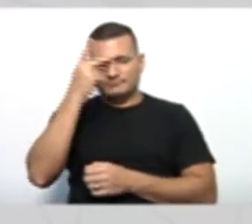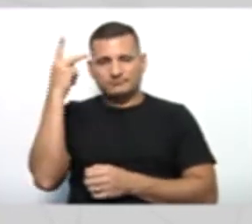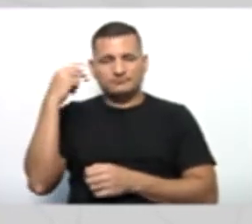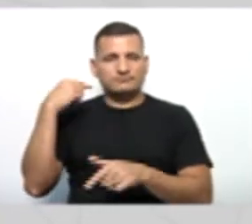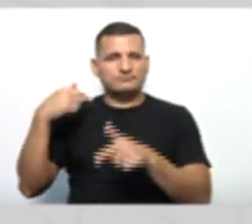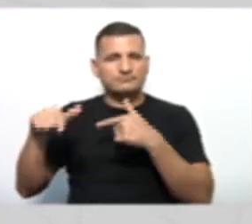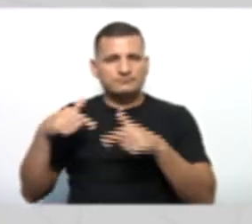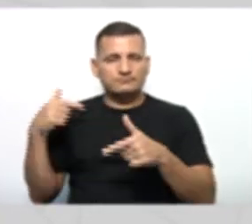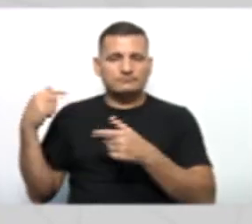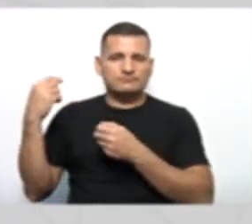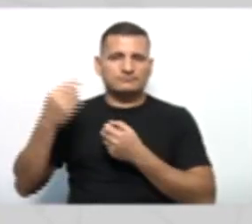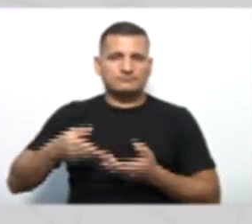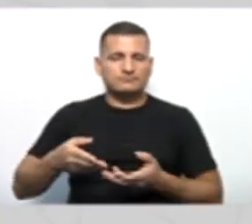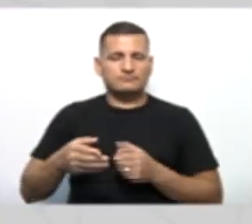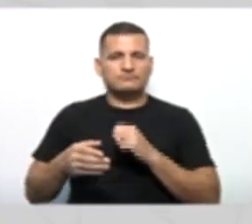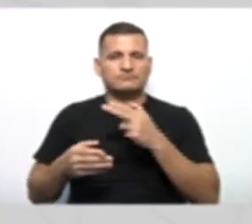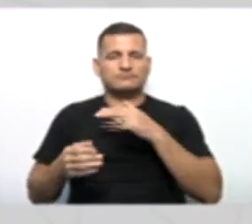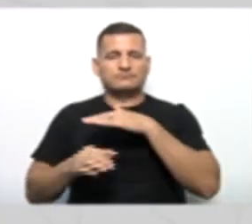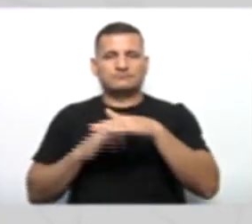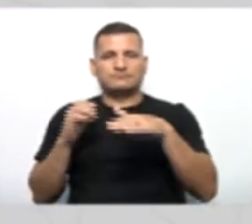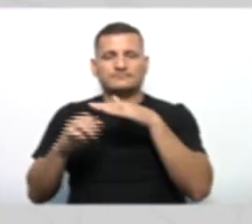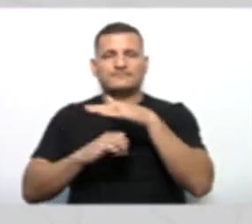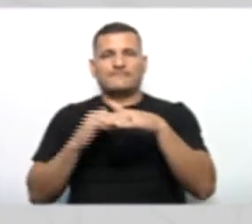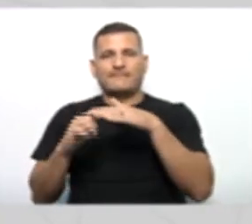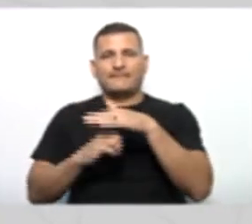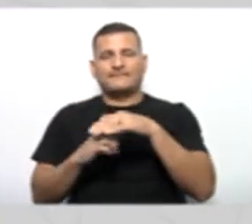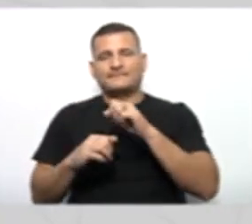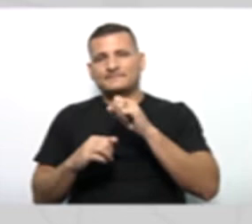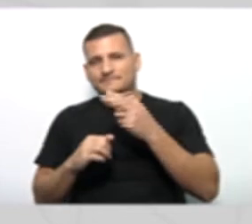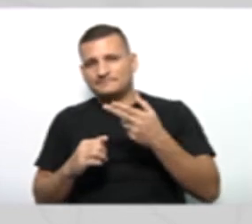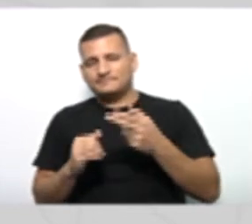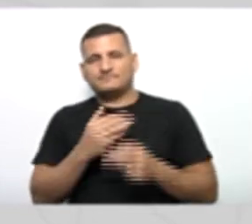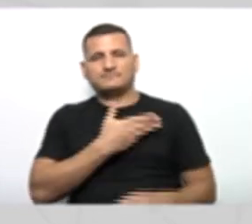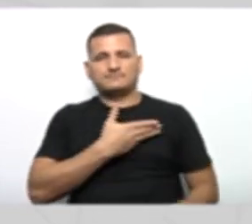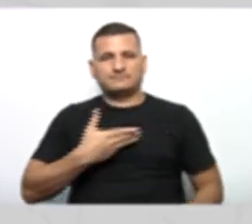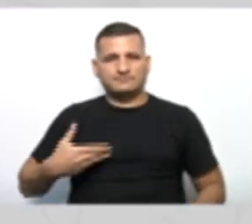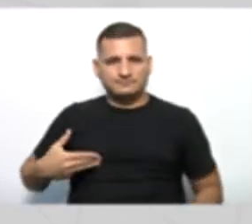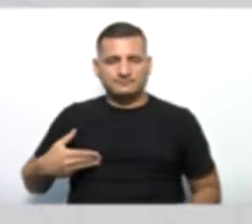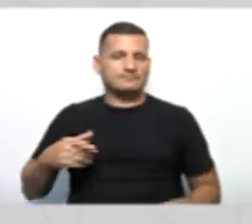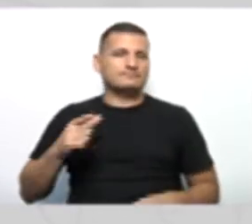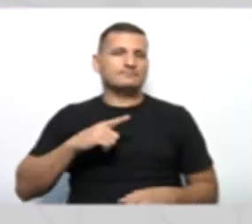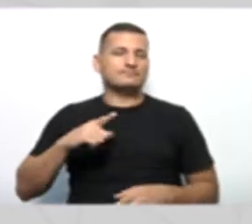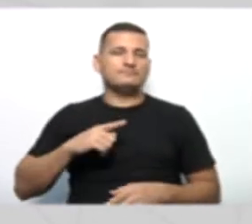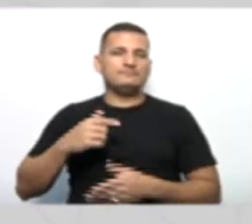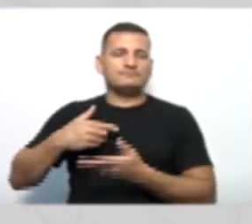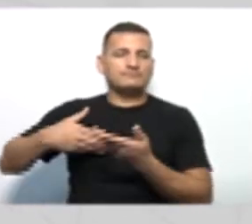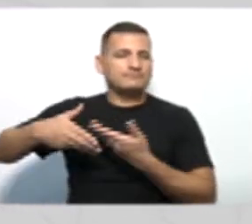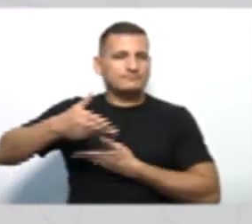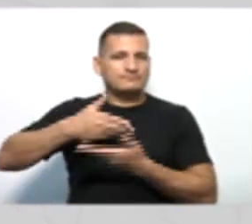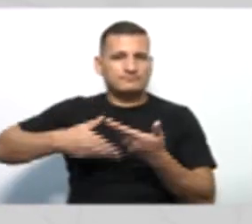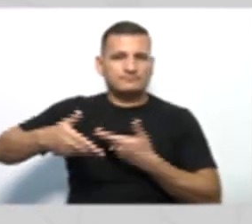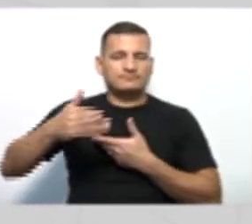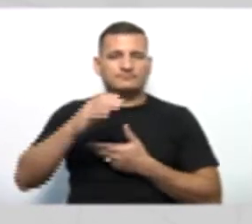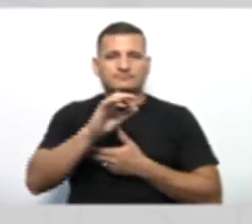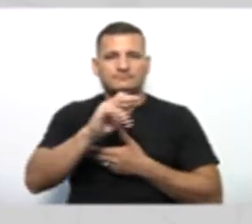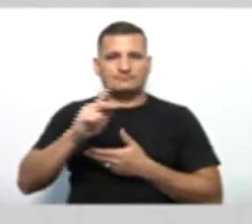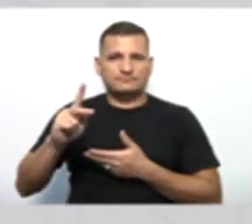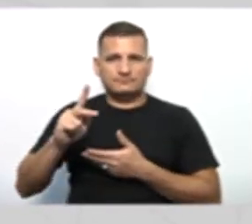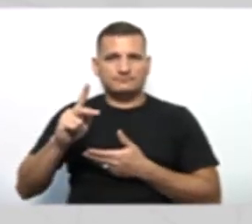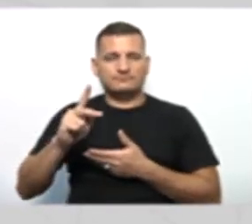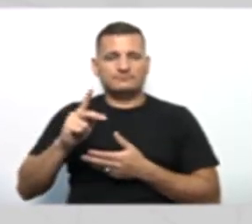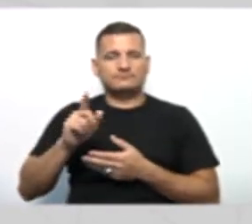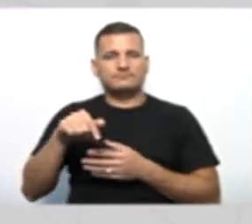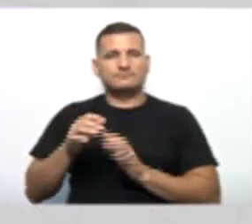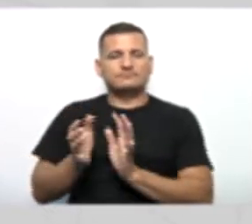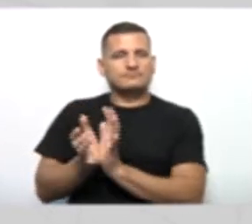é aquela pessoa ou empresa ou órgão público né que se relaciona com a cooperativa né